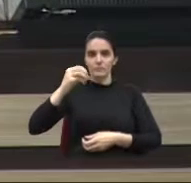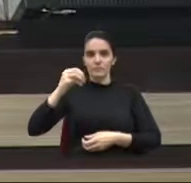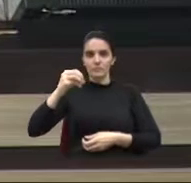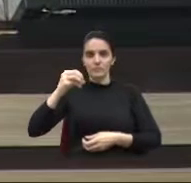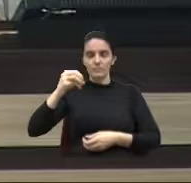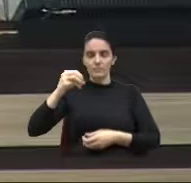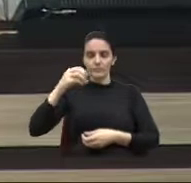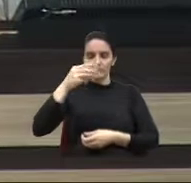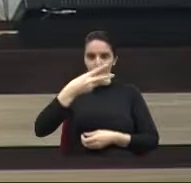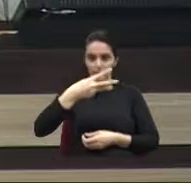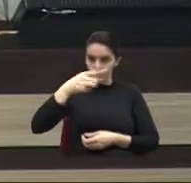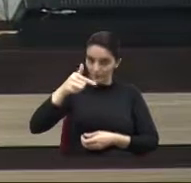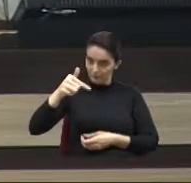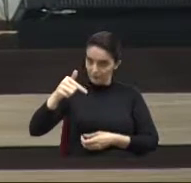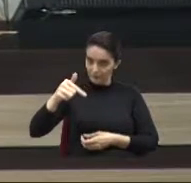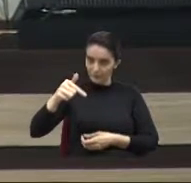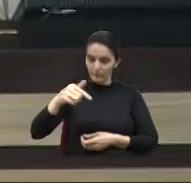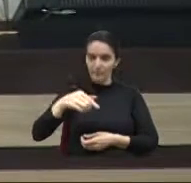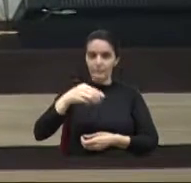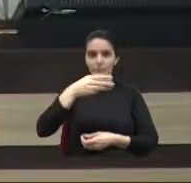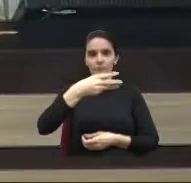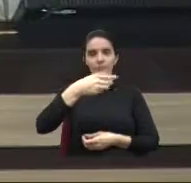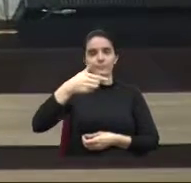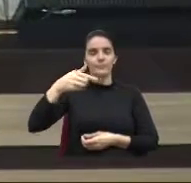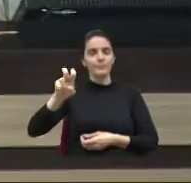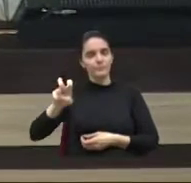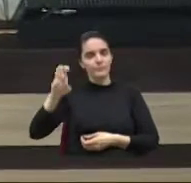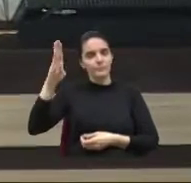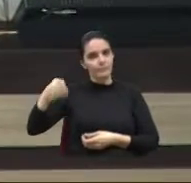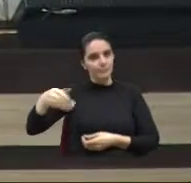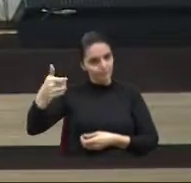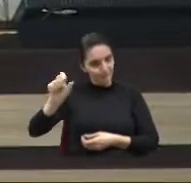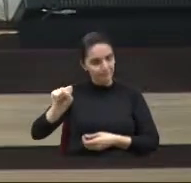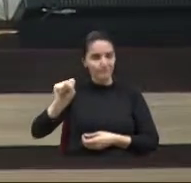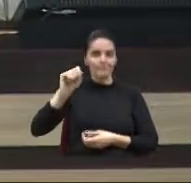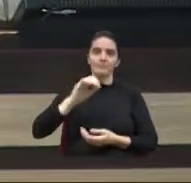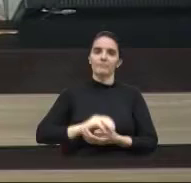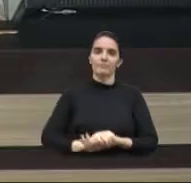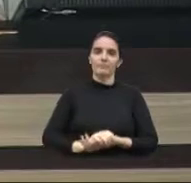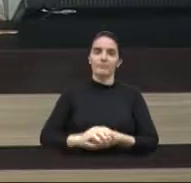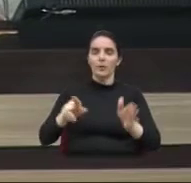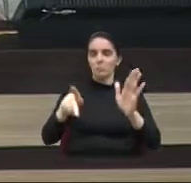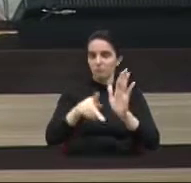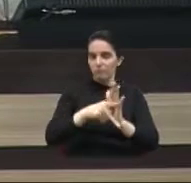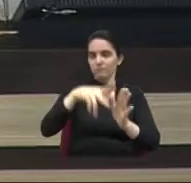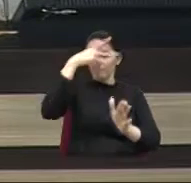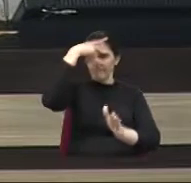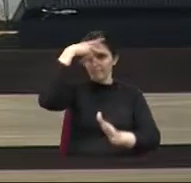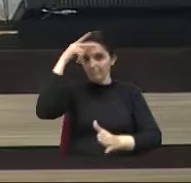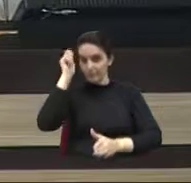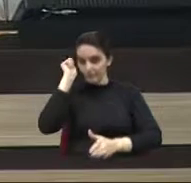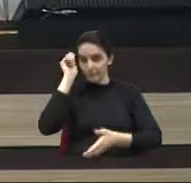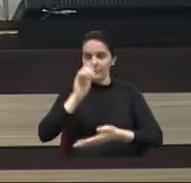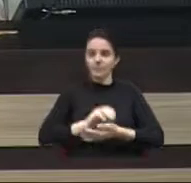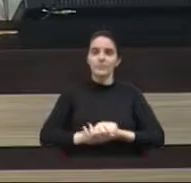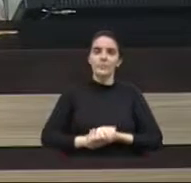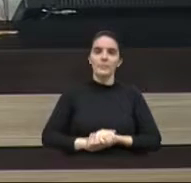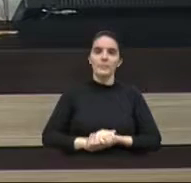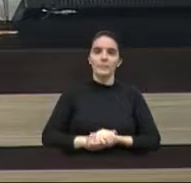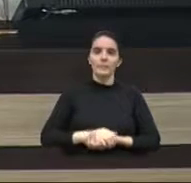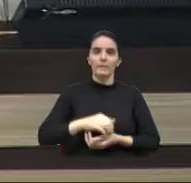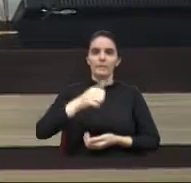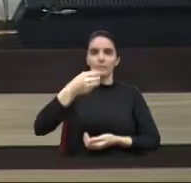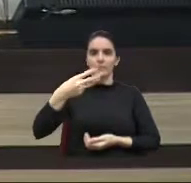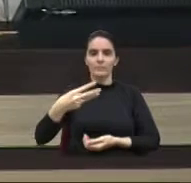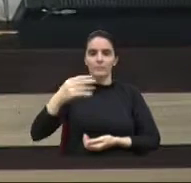325 de 2018, gabinete do Prefeito Municipal de Limeira. Limeira, 3 de julho